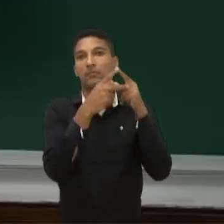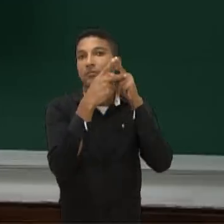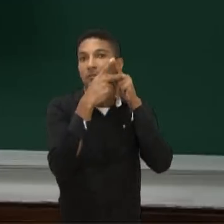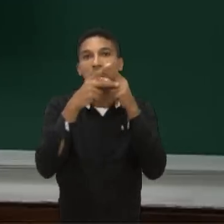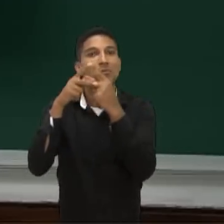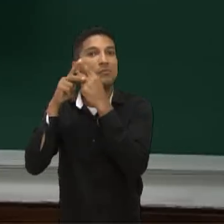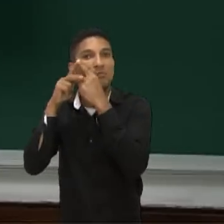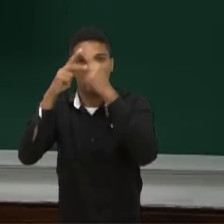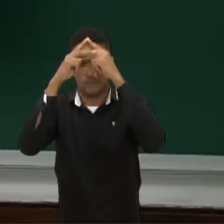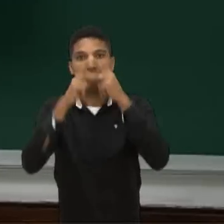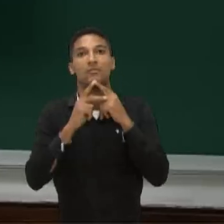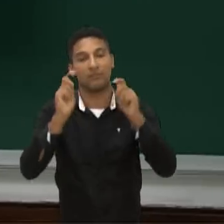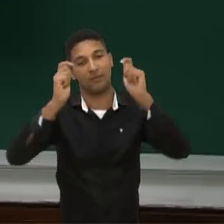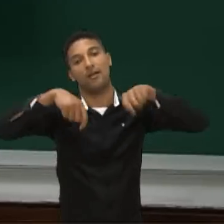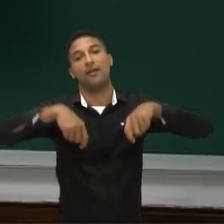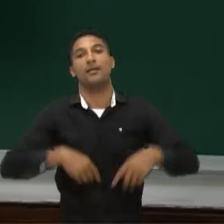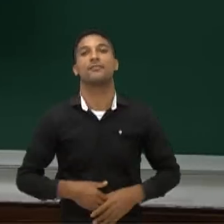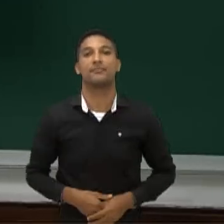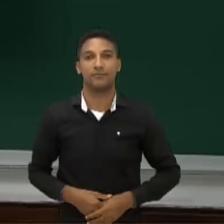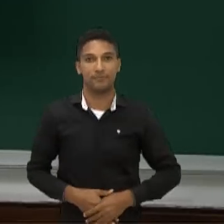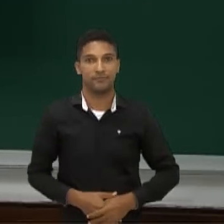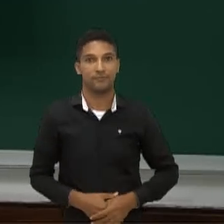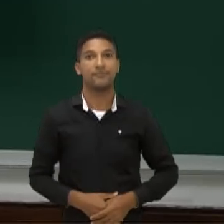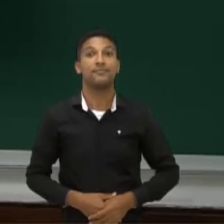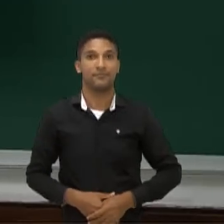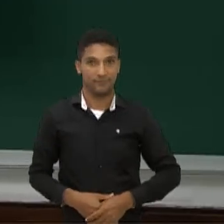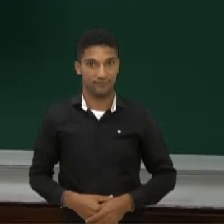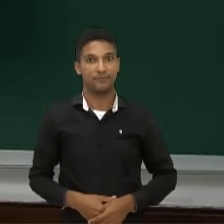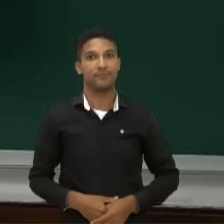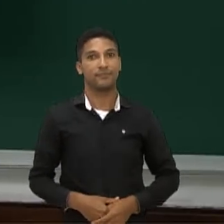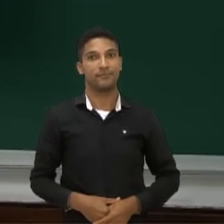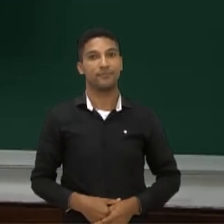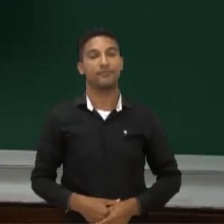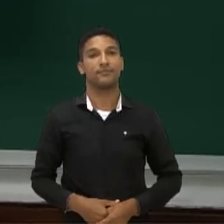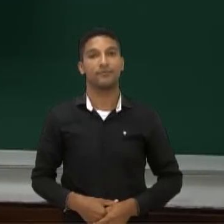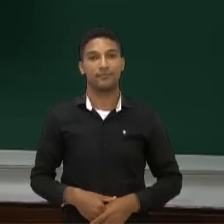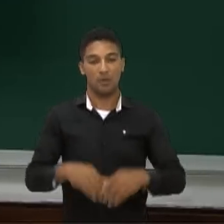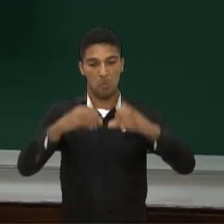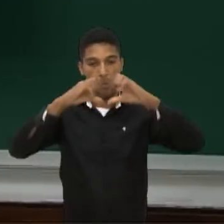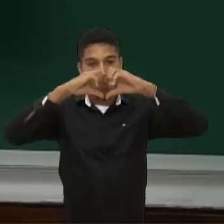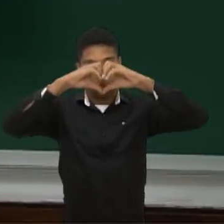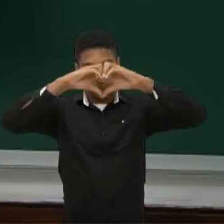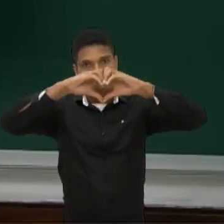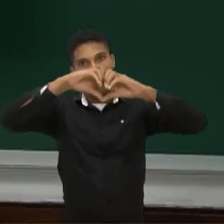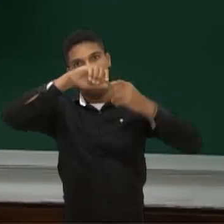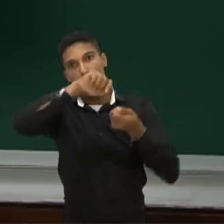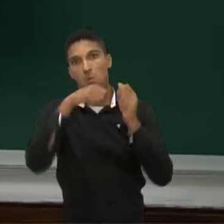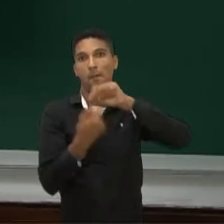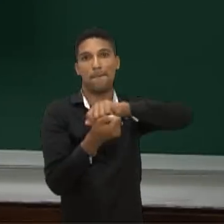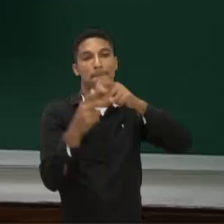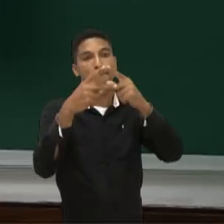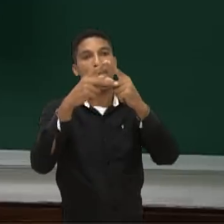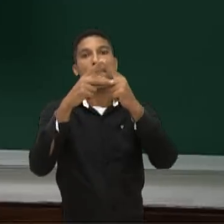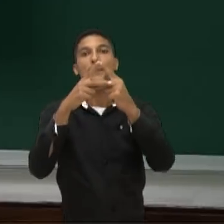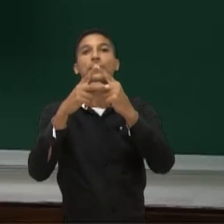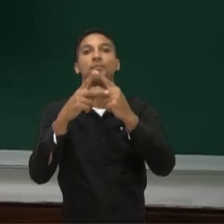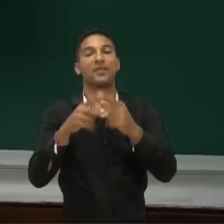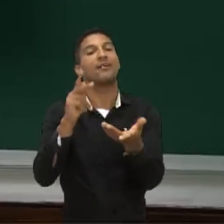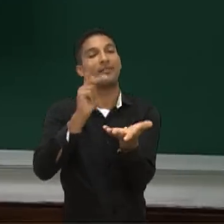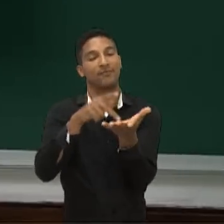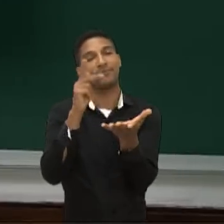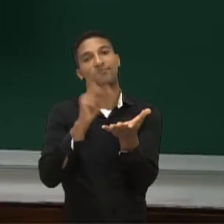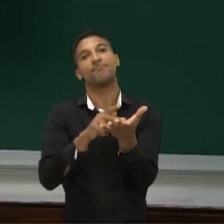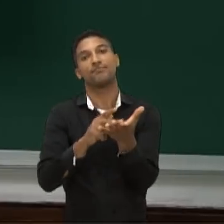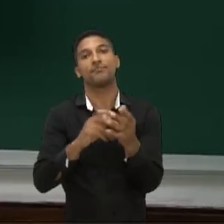também conseguimos decompor ela ali em triângulos, não é verdade? Então, nós conseguimos sim, tá bom? Então, é